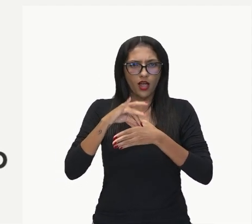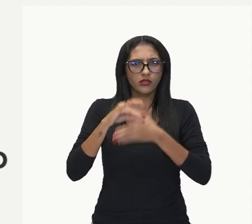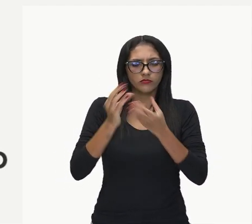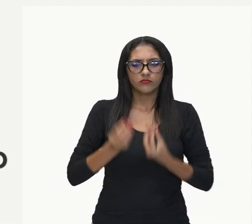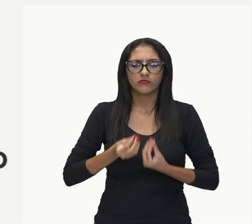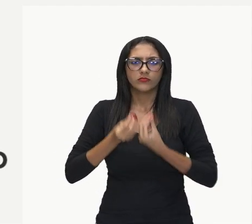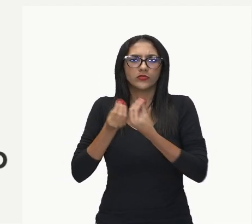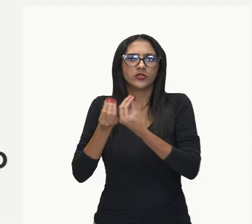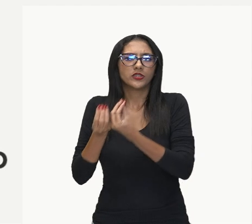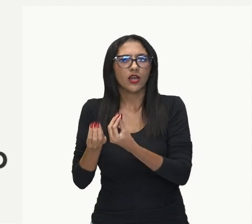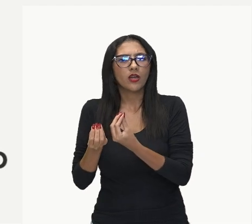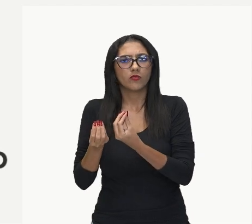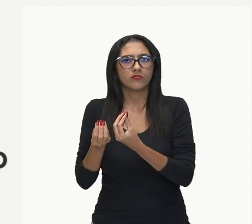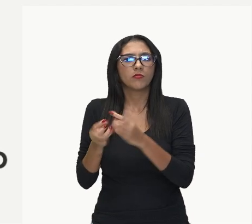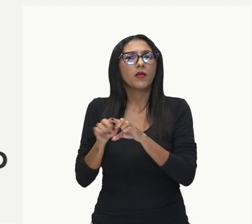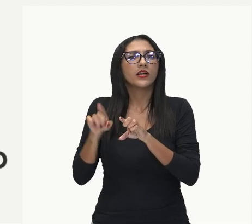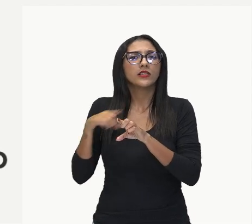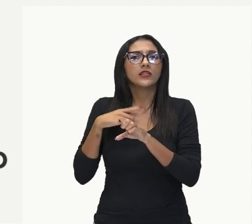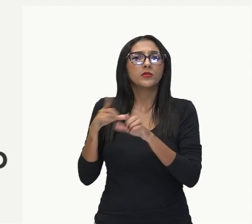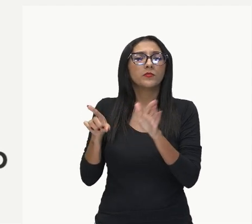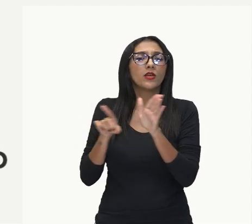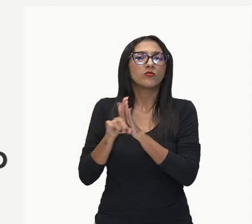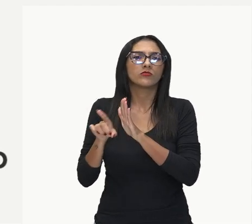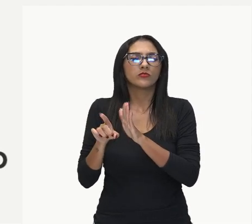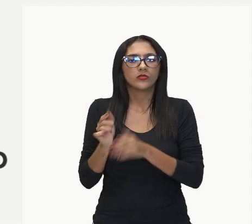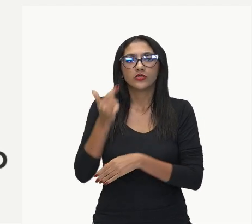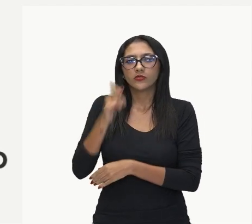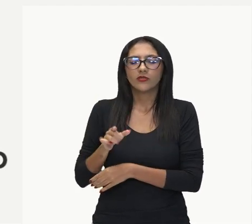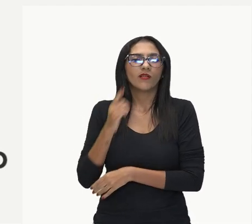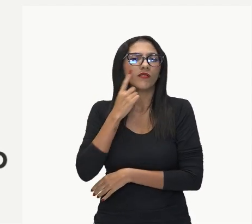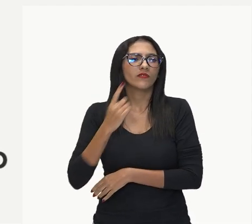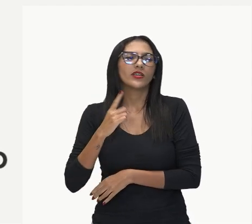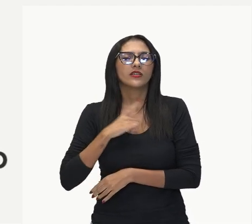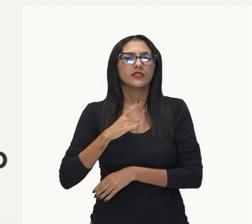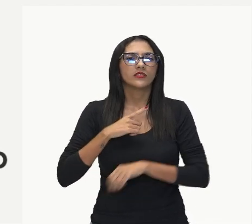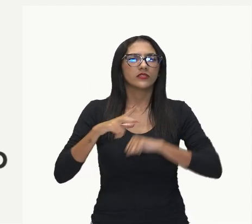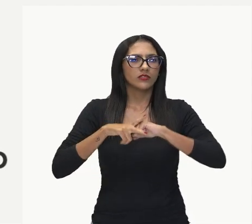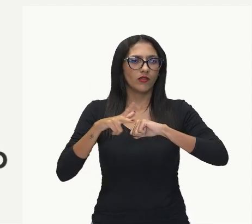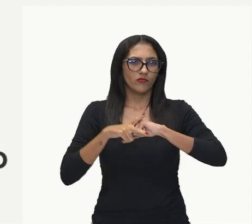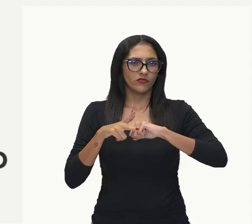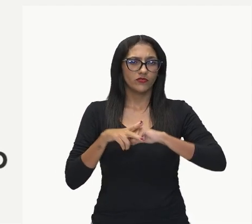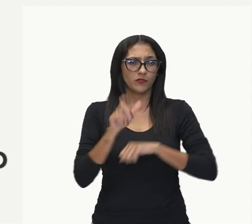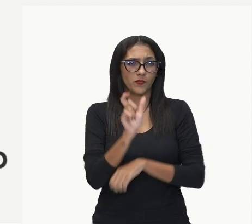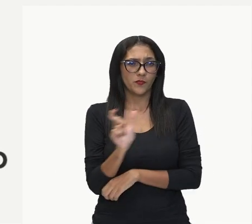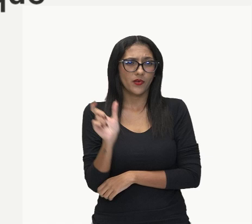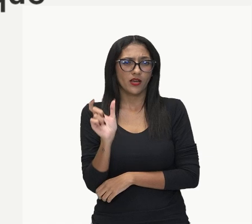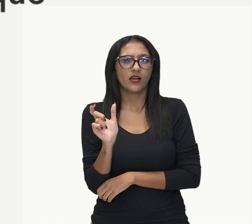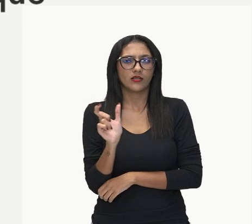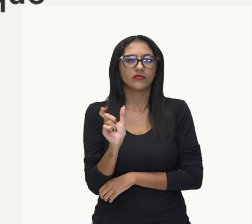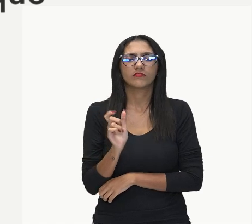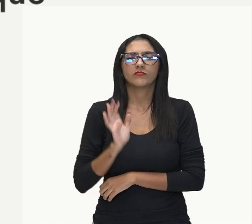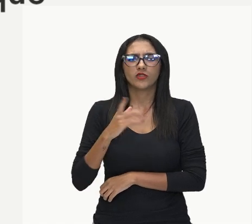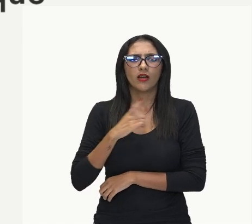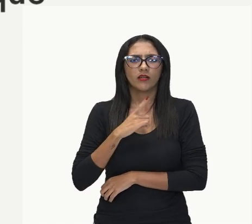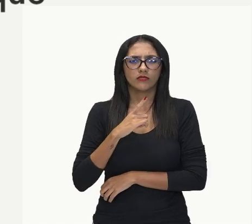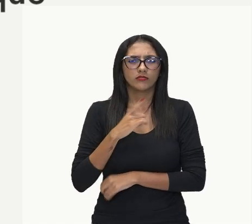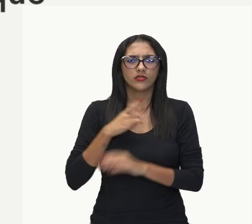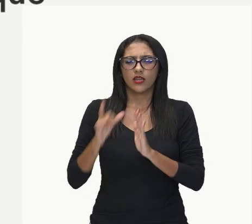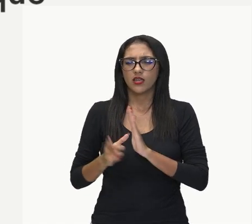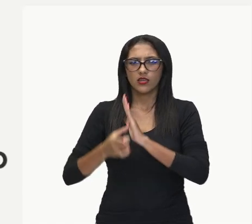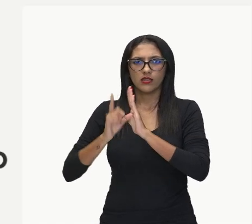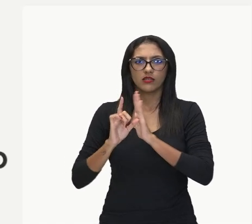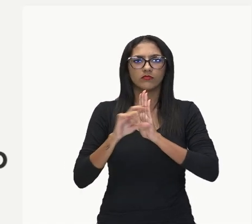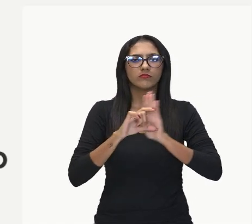menino perguntando. Mais uma vez, verbo de sende presente aqui, olha só. Já vimos aqui,